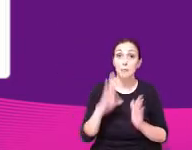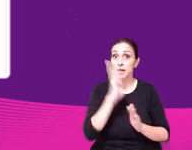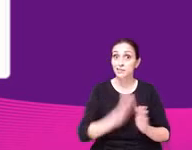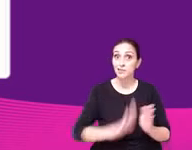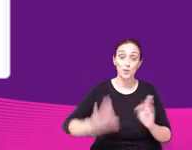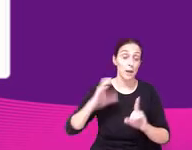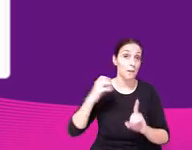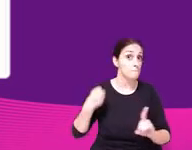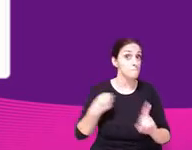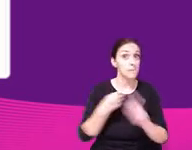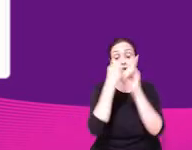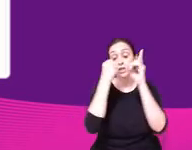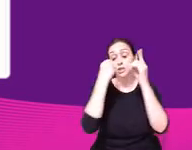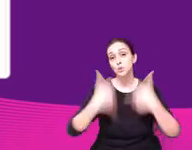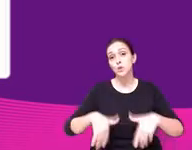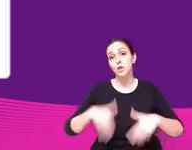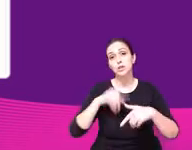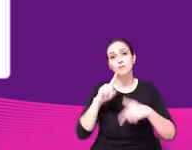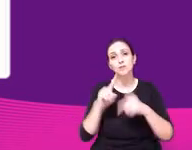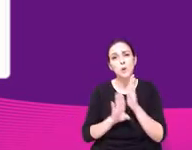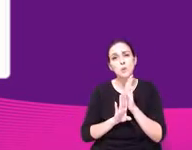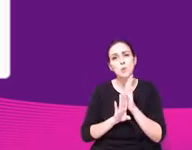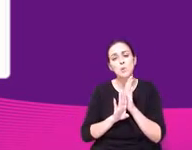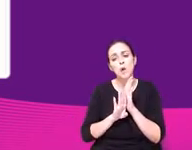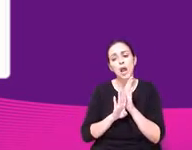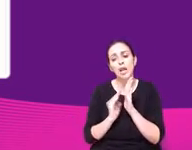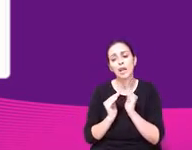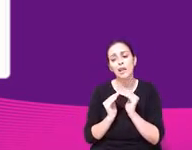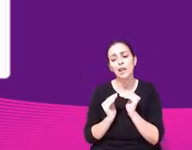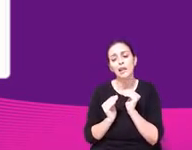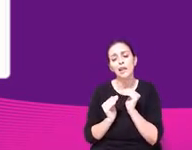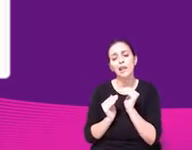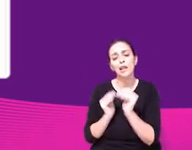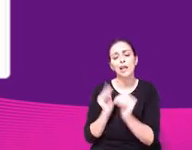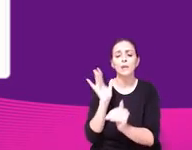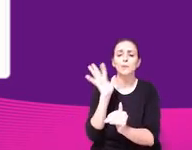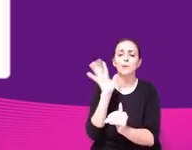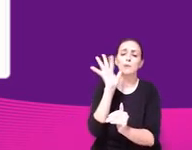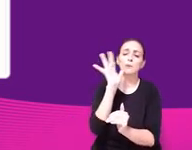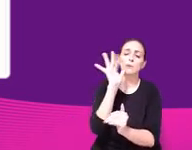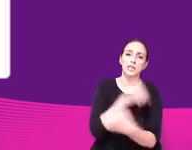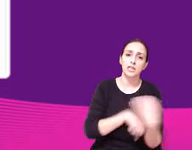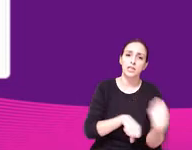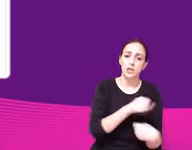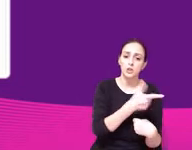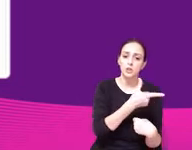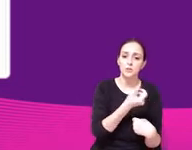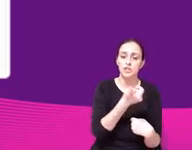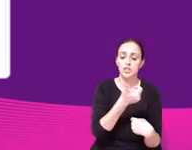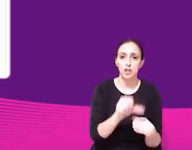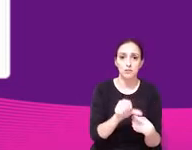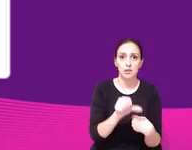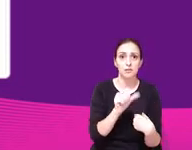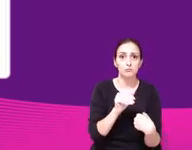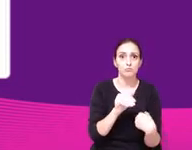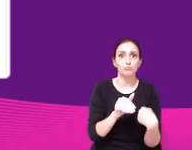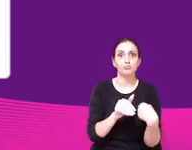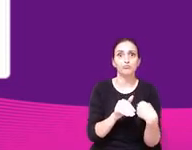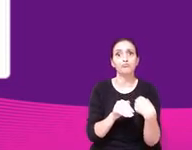significativo, uma recuperação muito lenta ao longo do ano de 2019, alcançando praticamente o